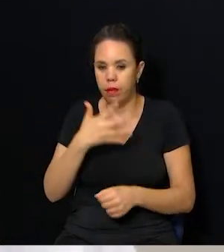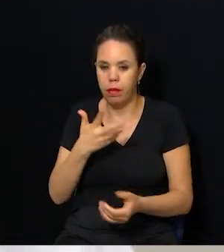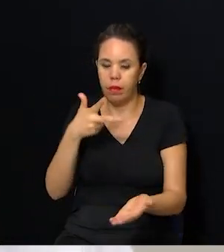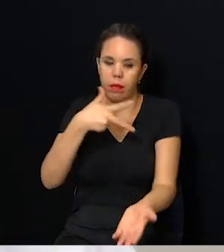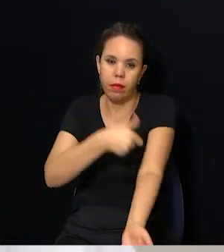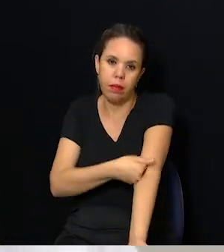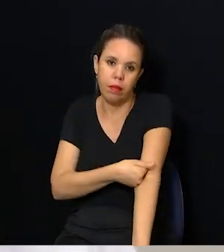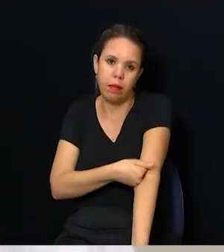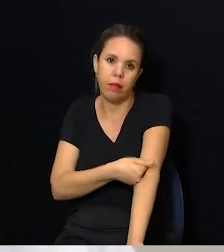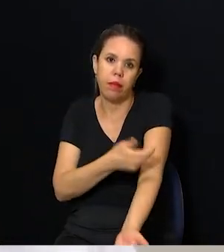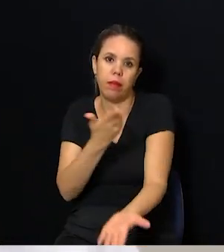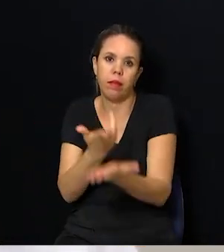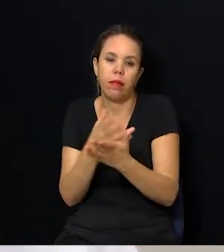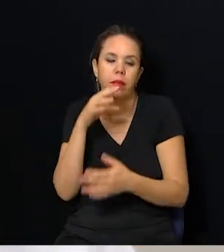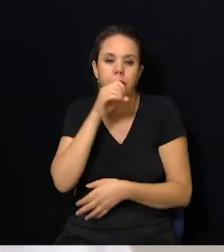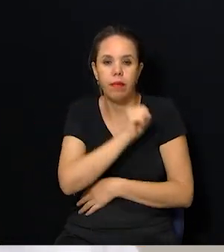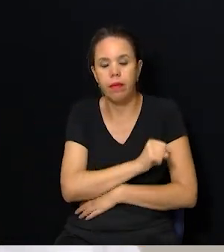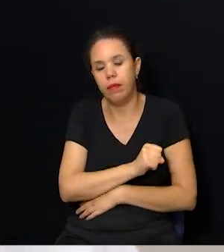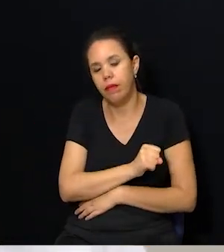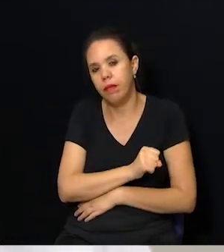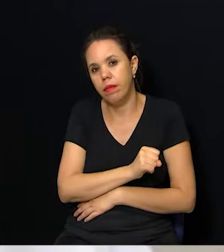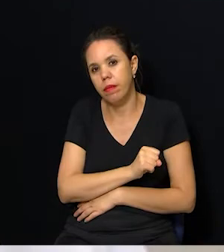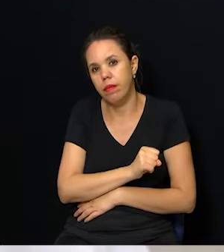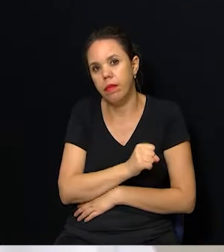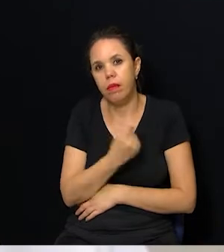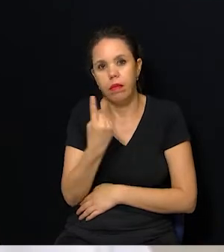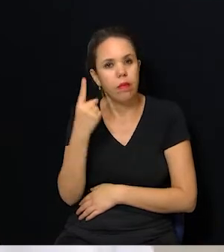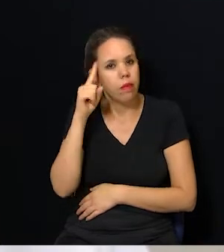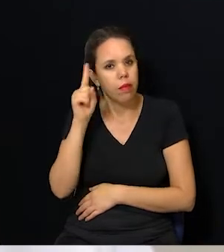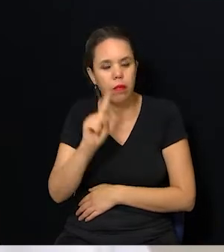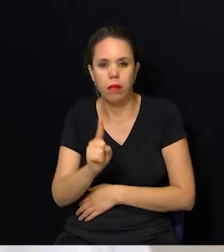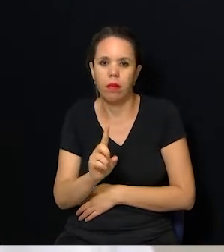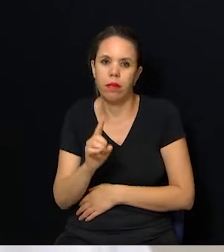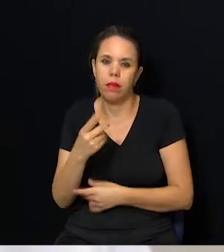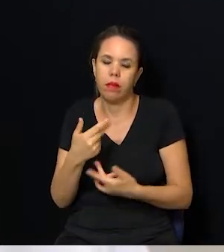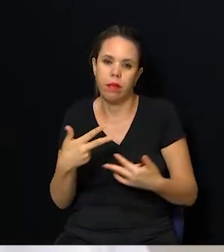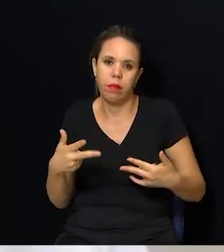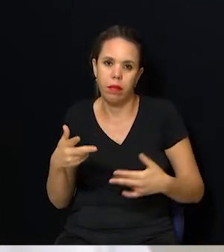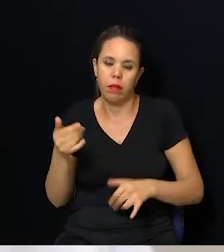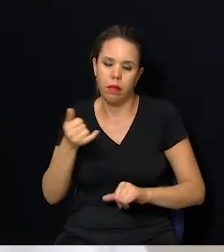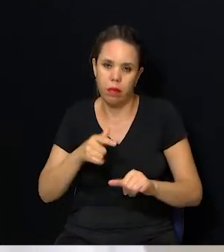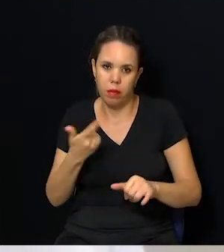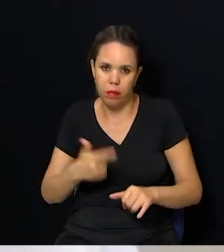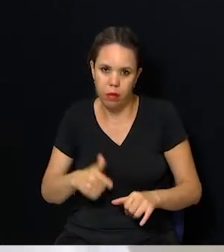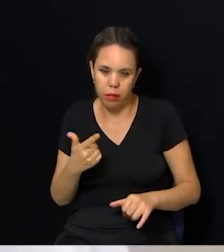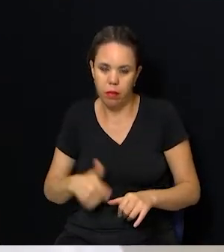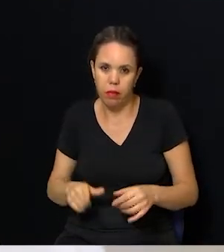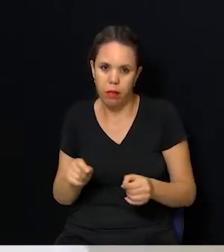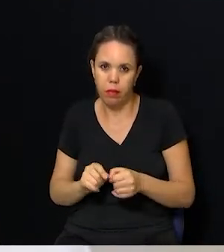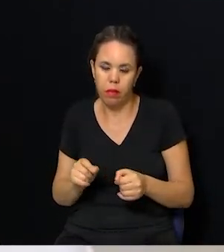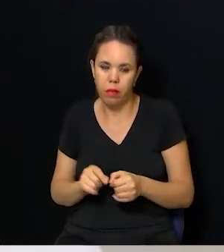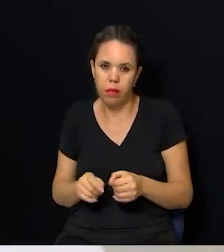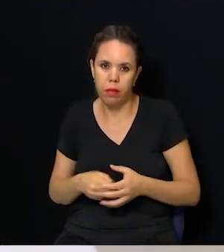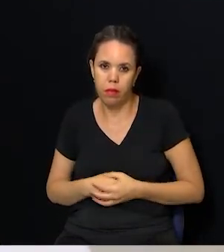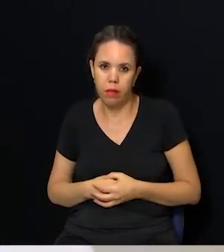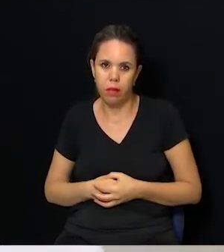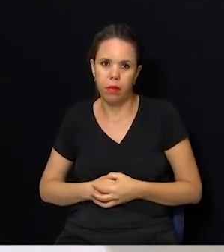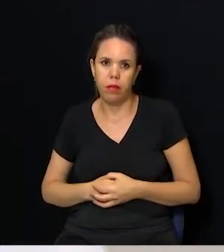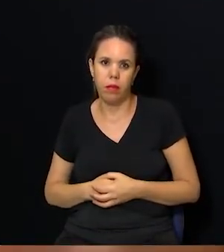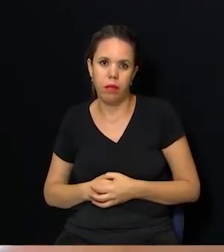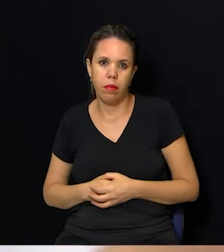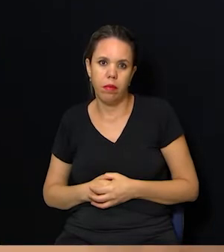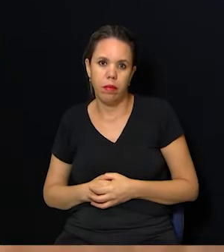sedada, né? Ela é rápida, etc. Não é num dia só, então são sedações repetidas que vão ser feitas e